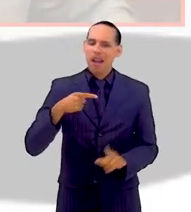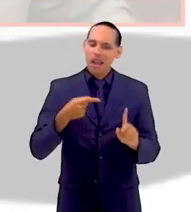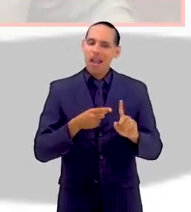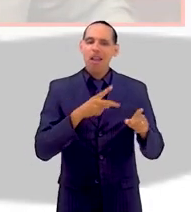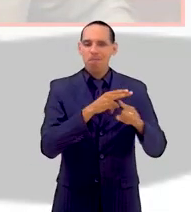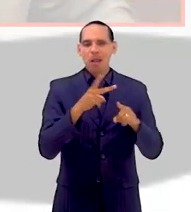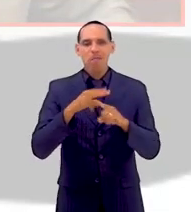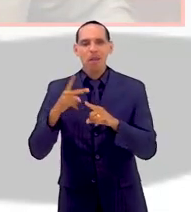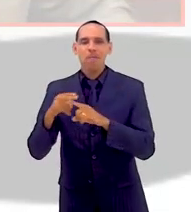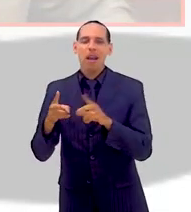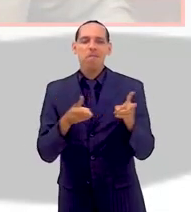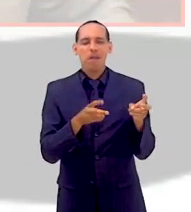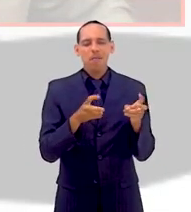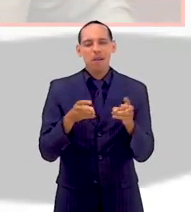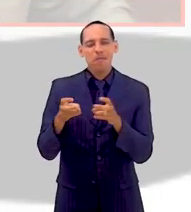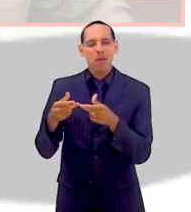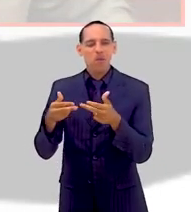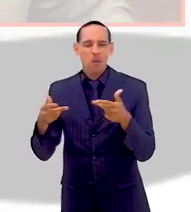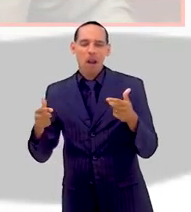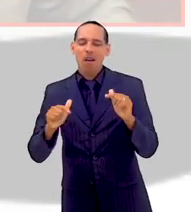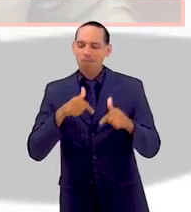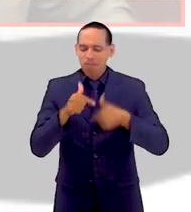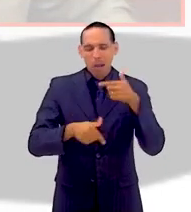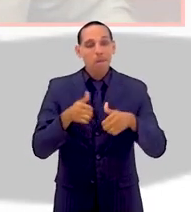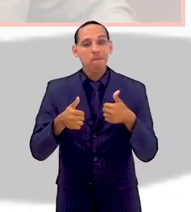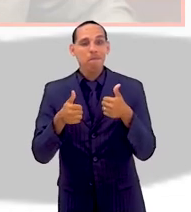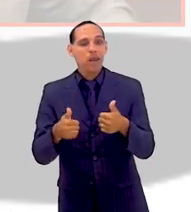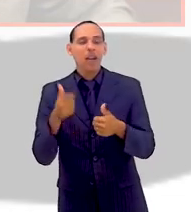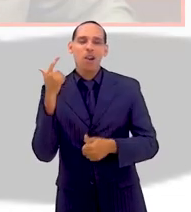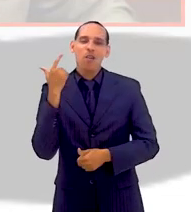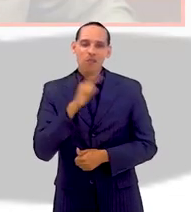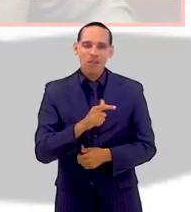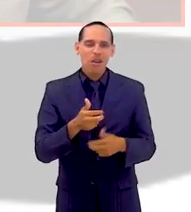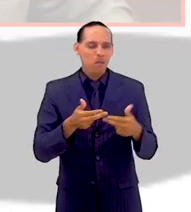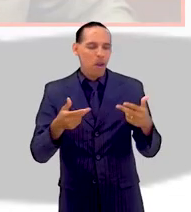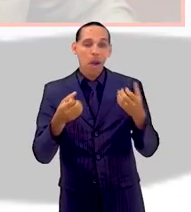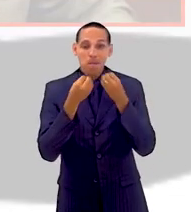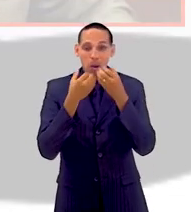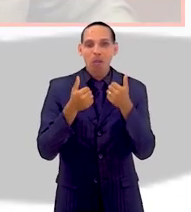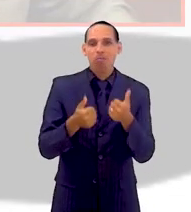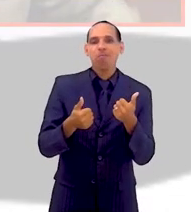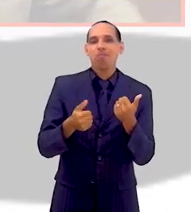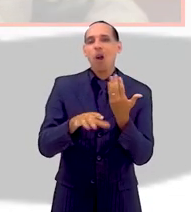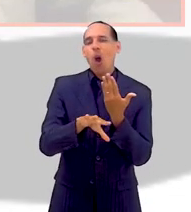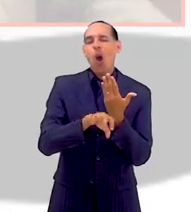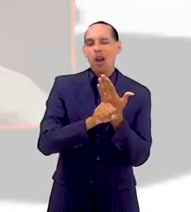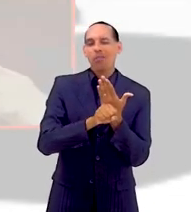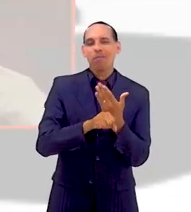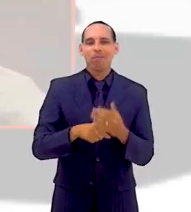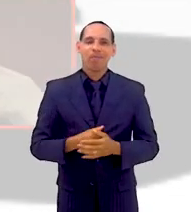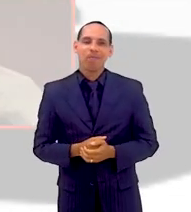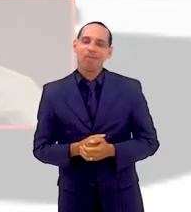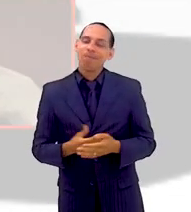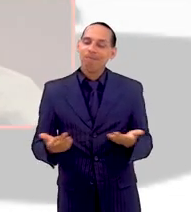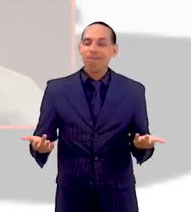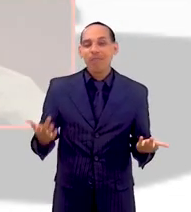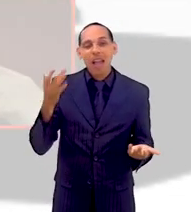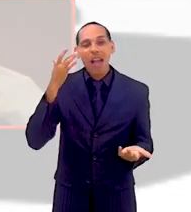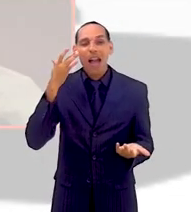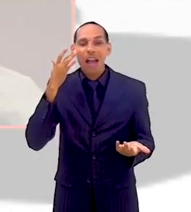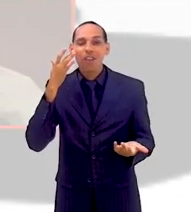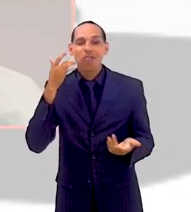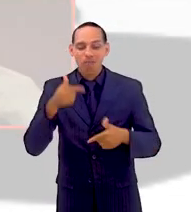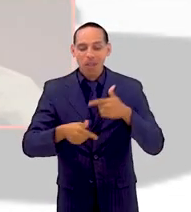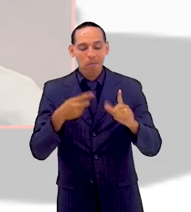consegue perceber essas nuances e trabalha com afinco para que isso produza efeitos concretos. Então, acho que